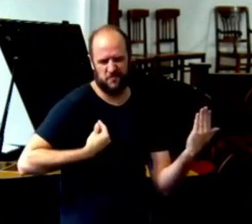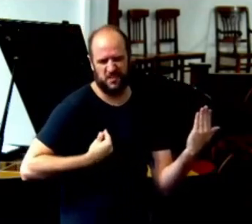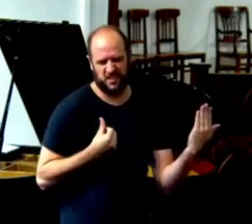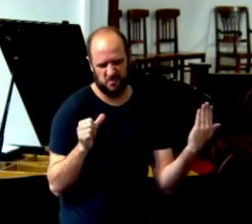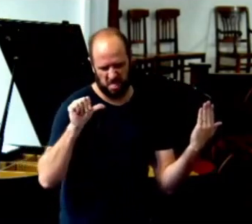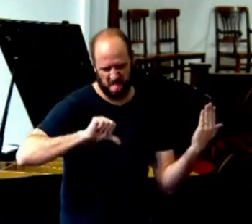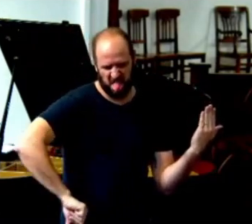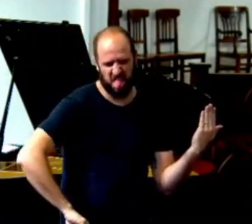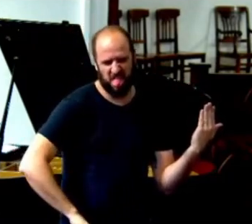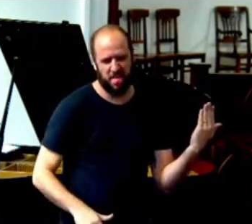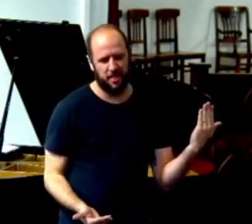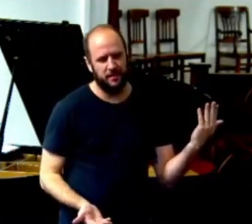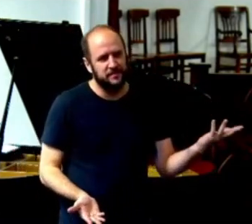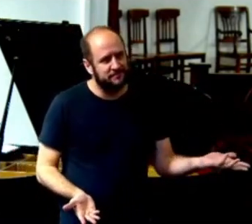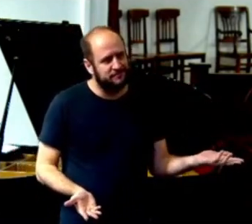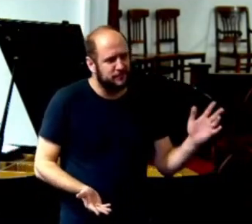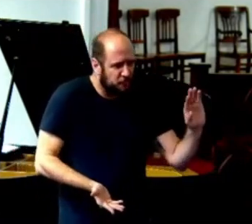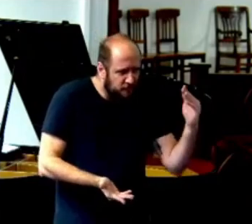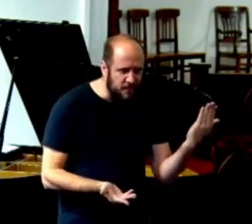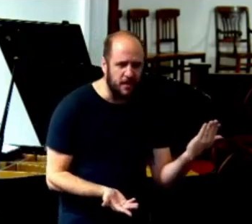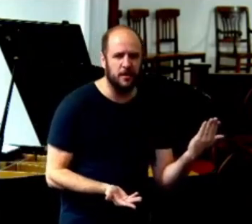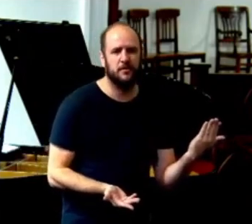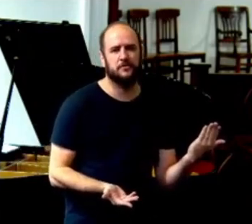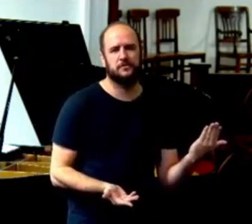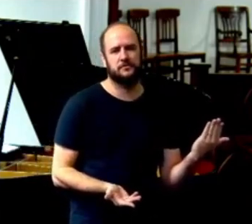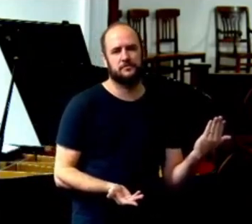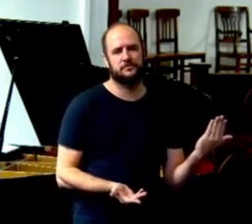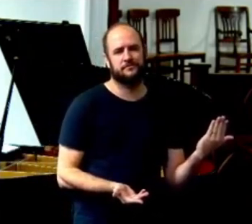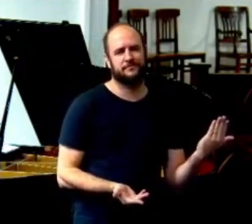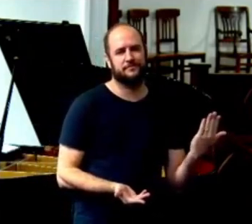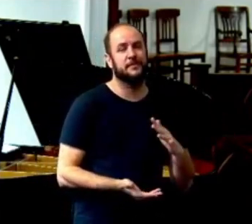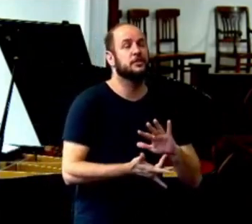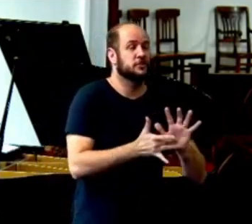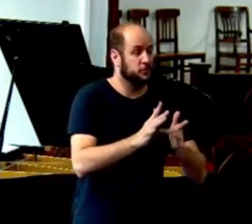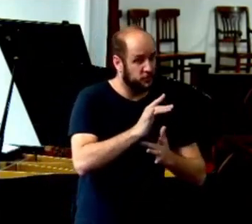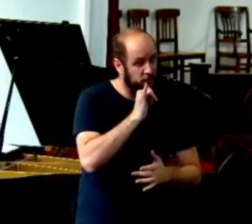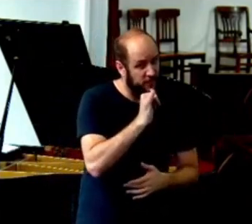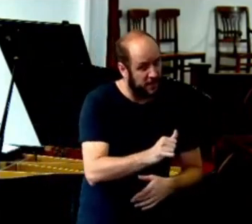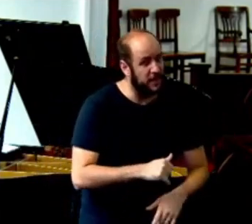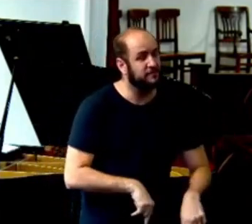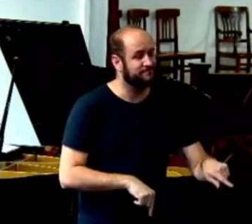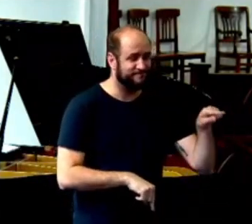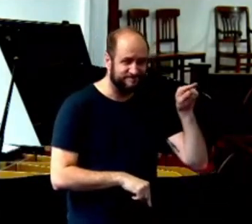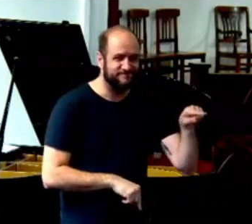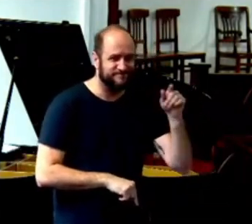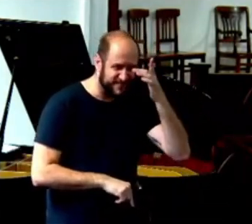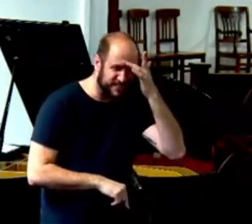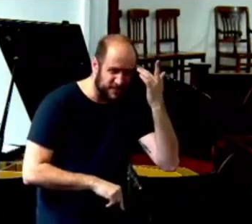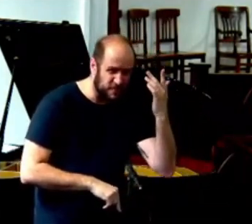de forma amorosa, é chamado por Jesus Cristo de